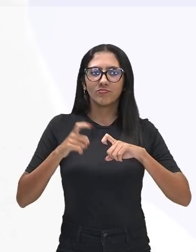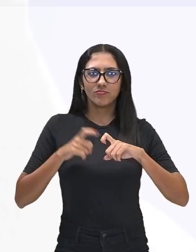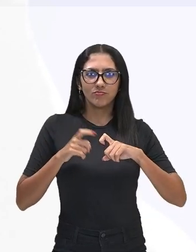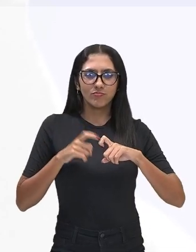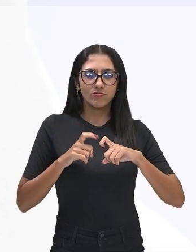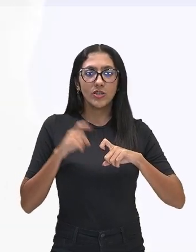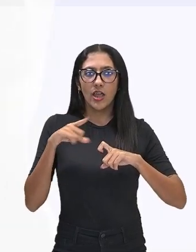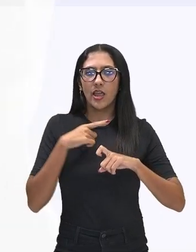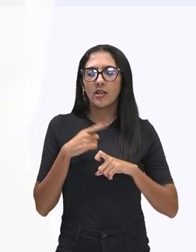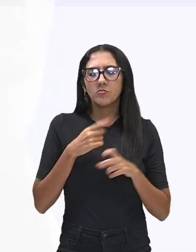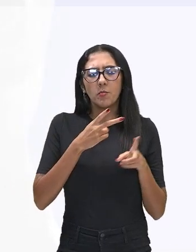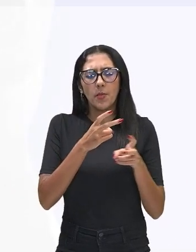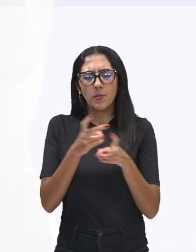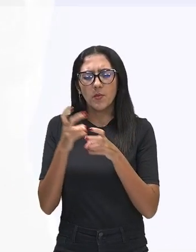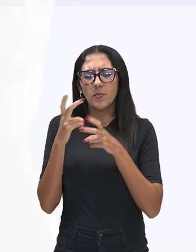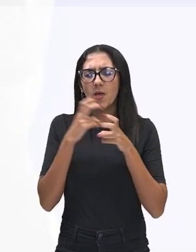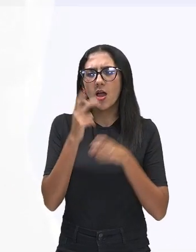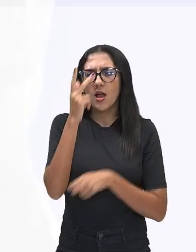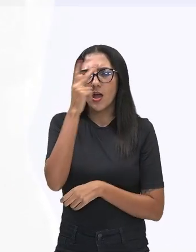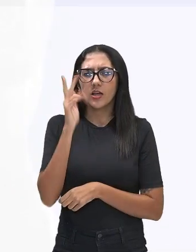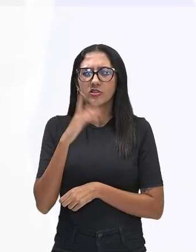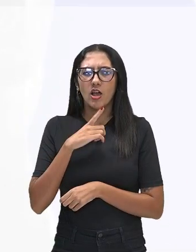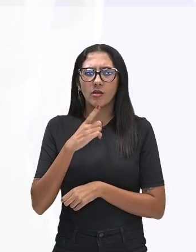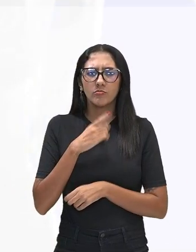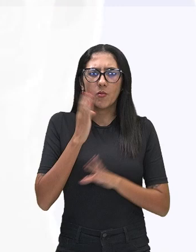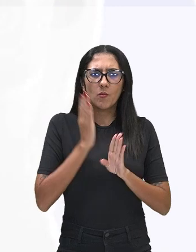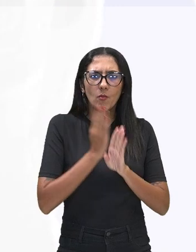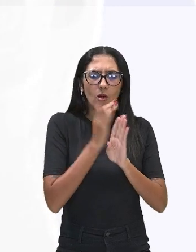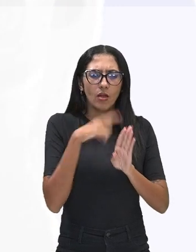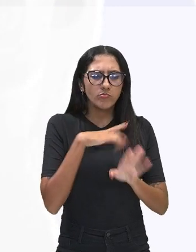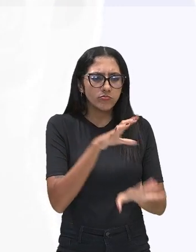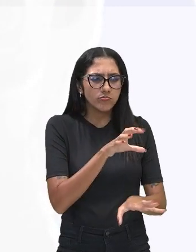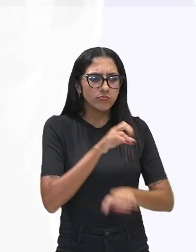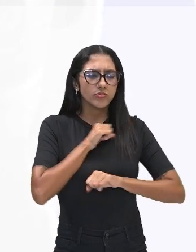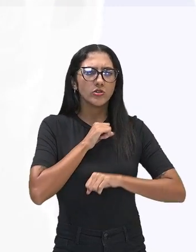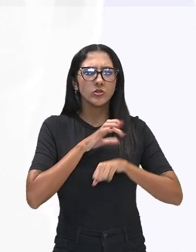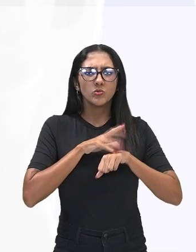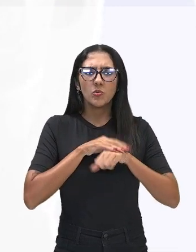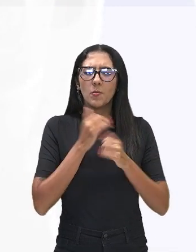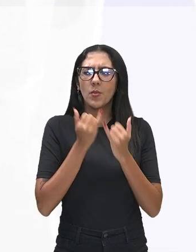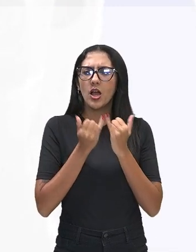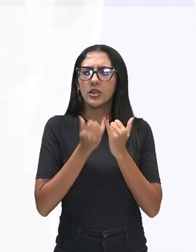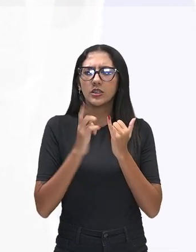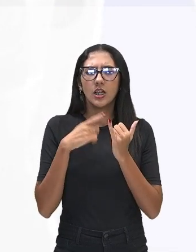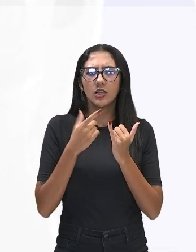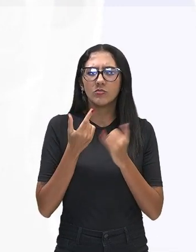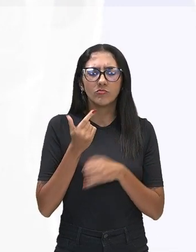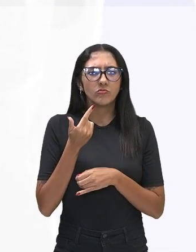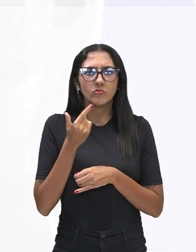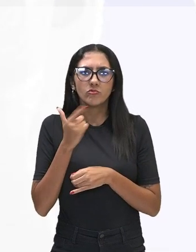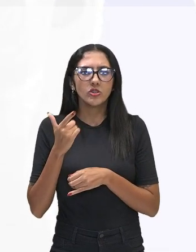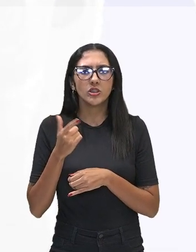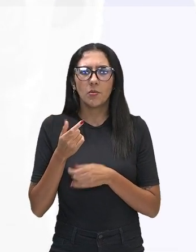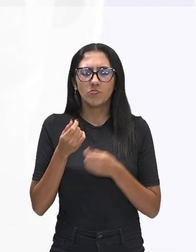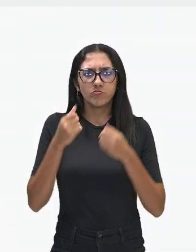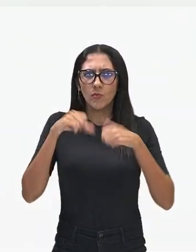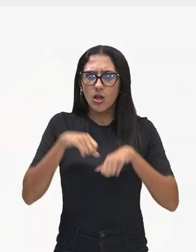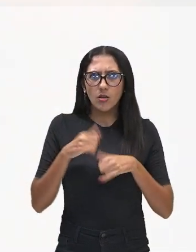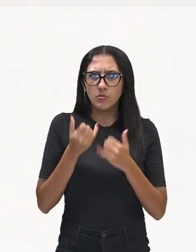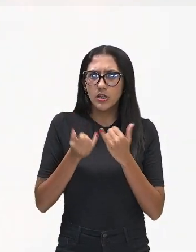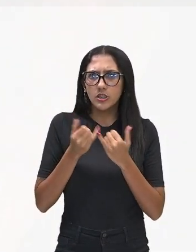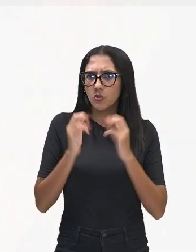as pessoas que contraíam a cowpox, uma doença parecida com a varíola, não adoeciam tanto com a versão humana da